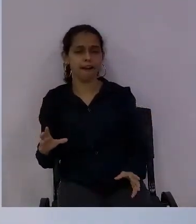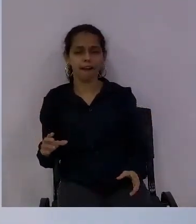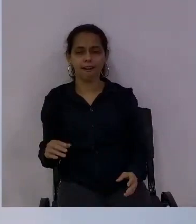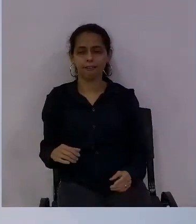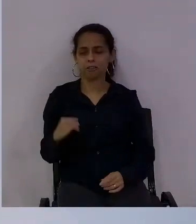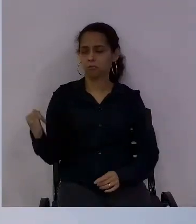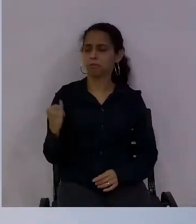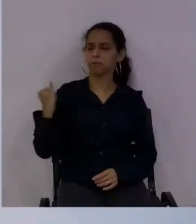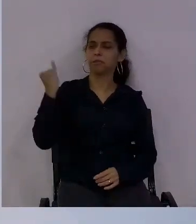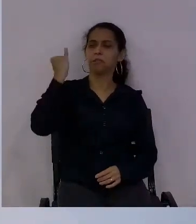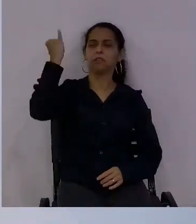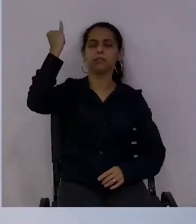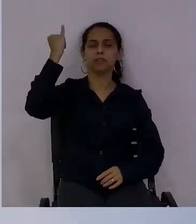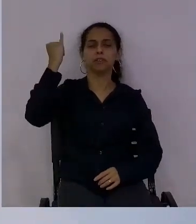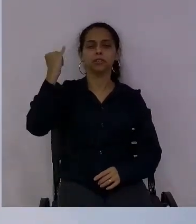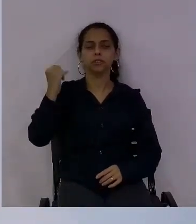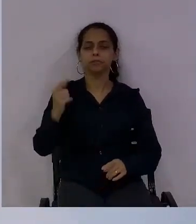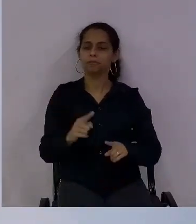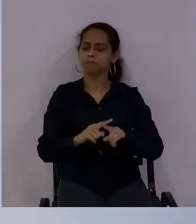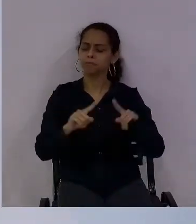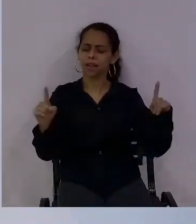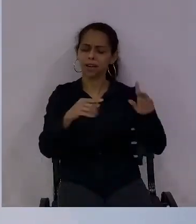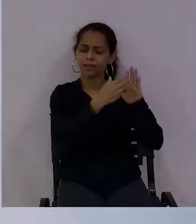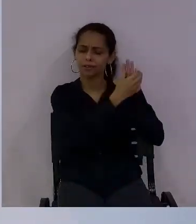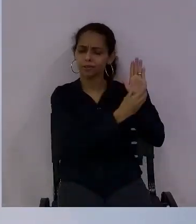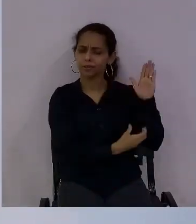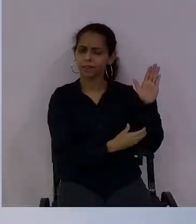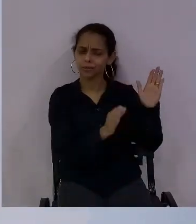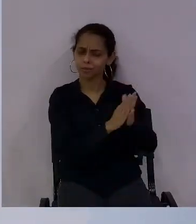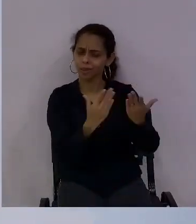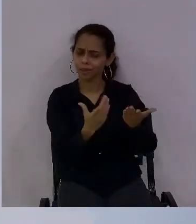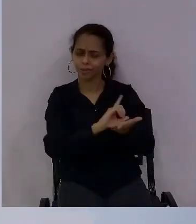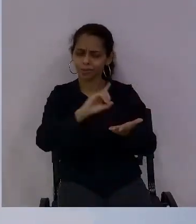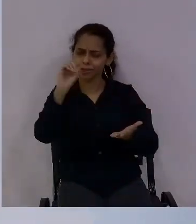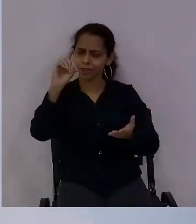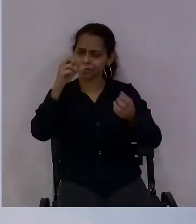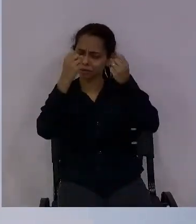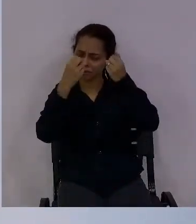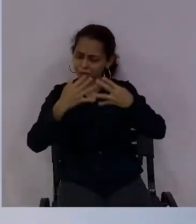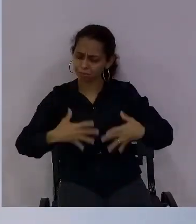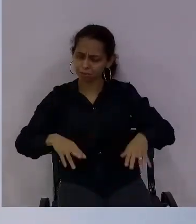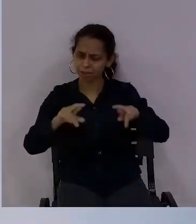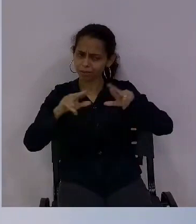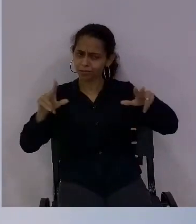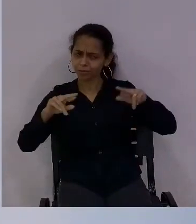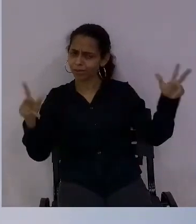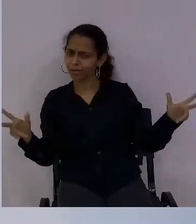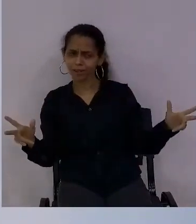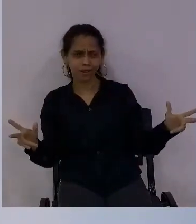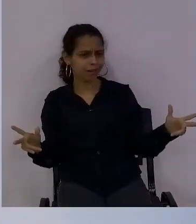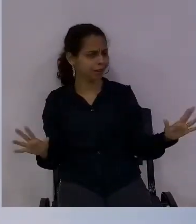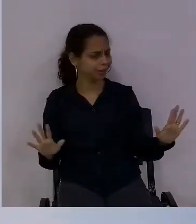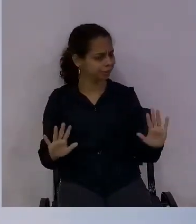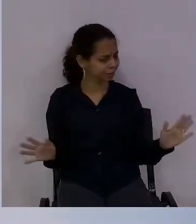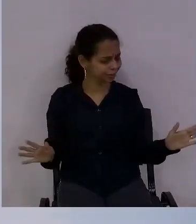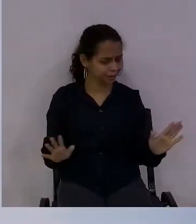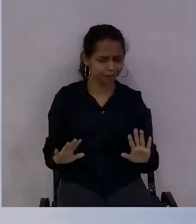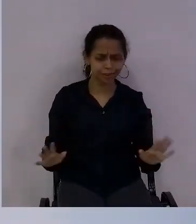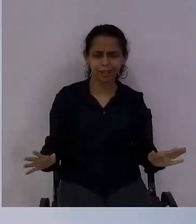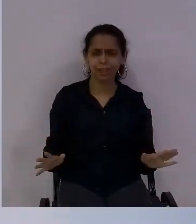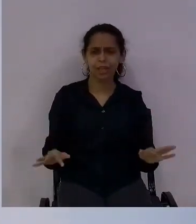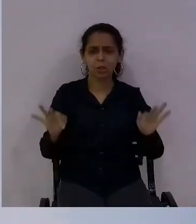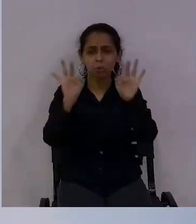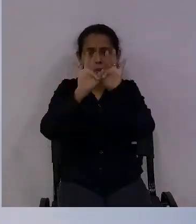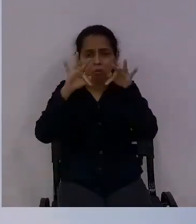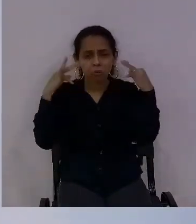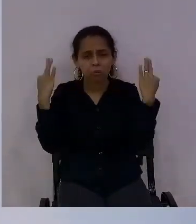bem sucedido. Não é o que parece dizer a Escritura. Mal tinham para oferecer o sacrifício